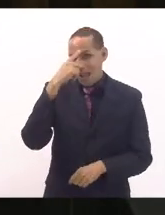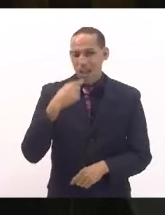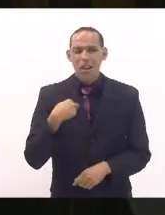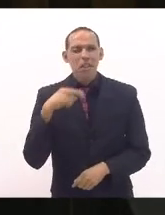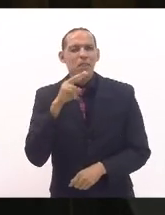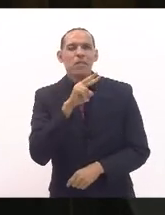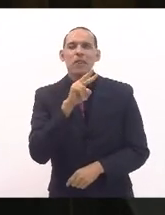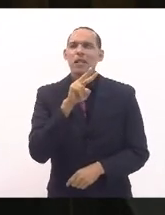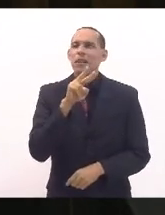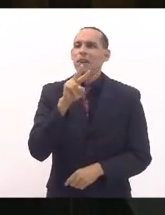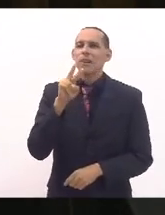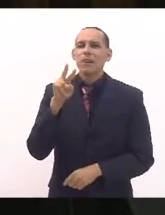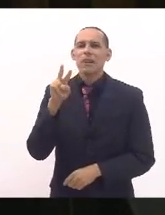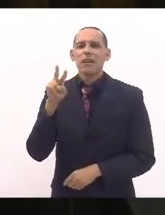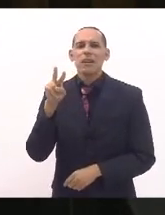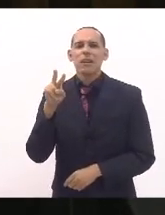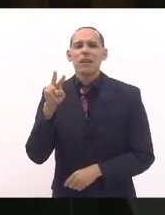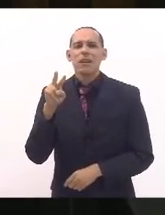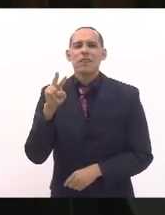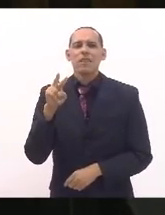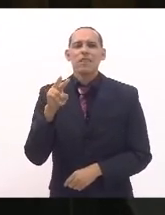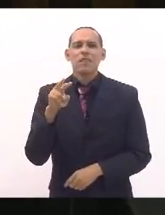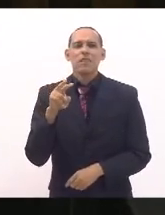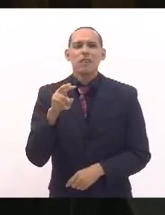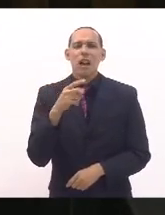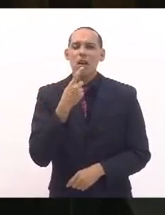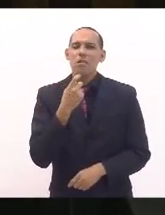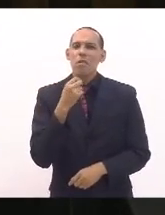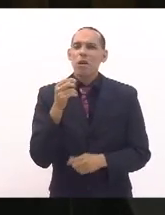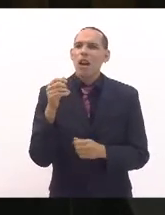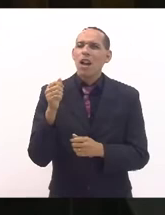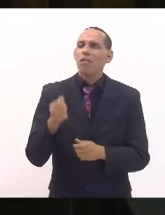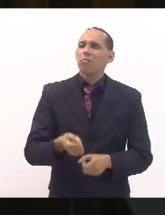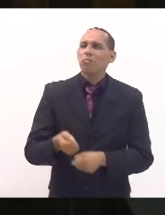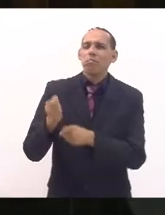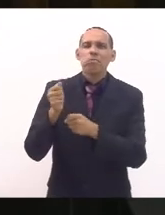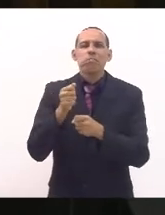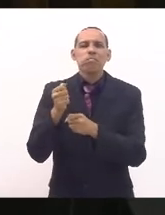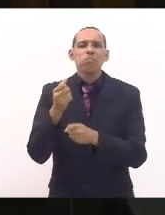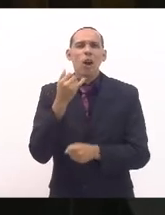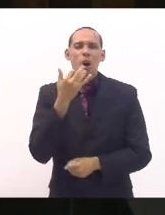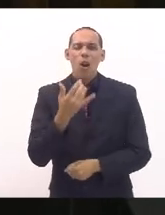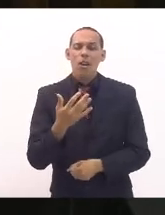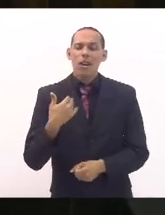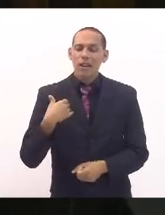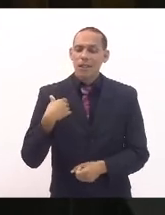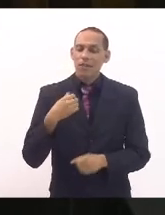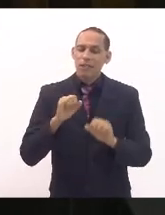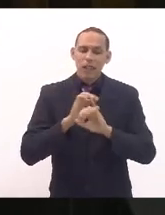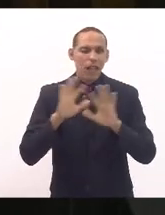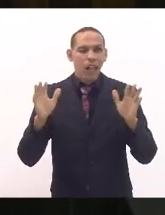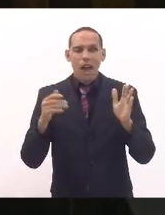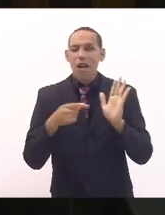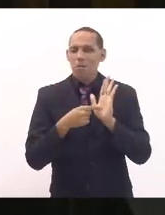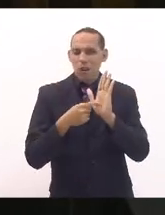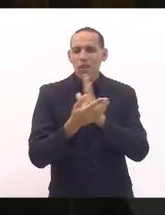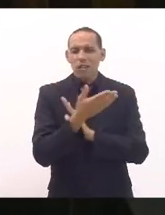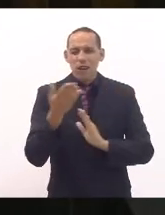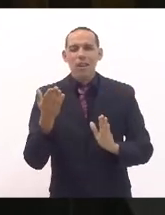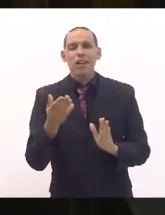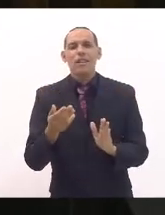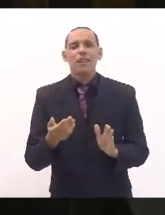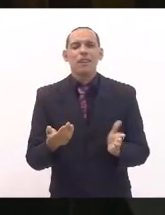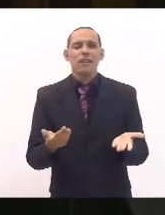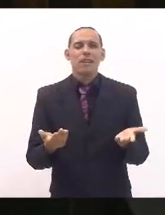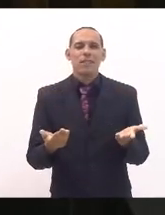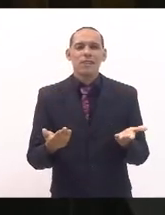de levantarem alguma coisa da coloração vermelha, mas aproveito para deixar claro a esses entorpecidos aí que